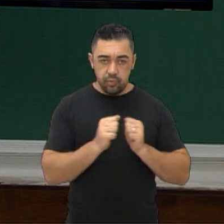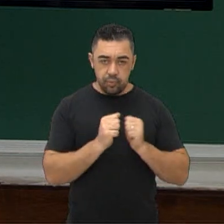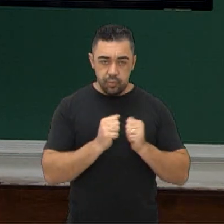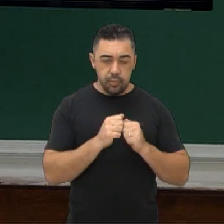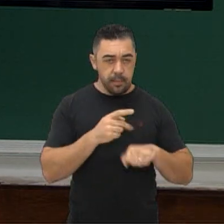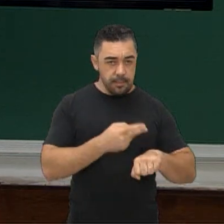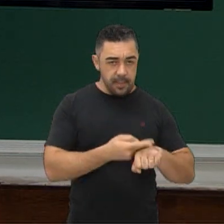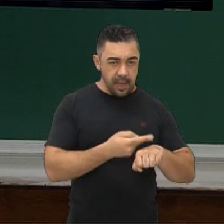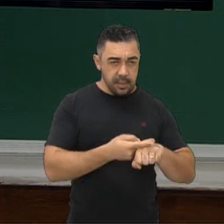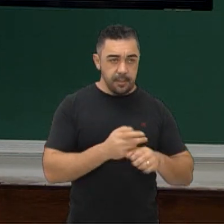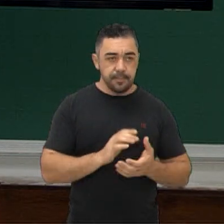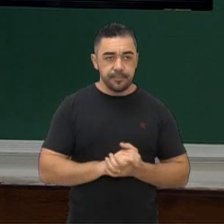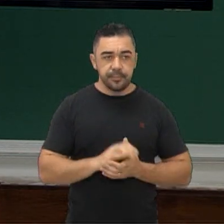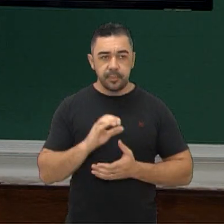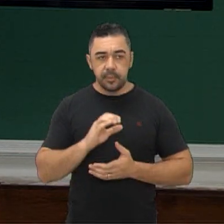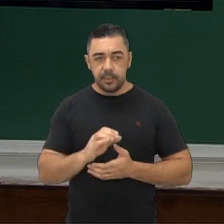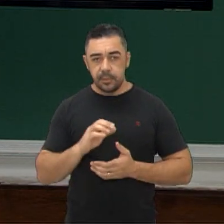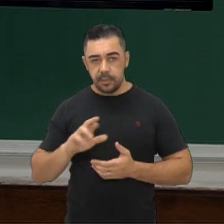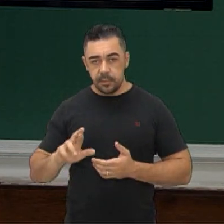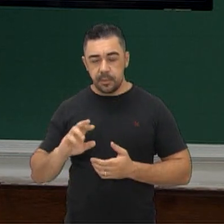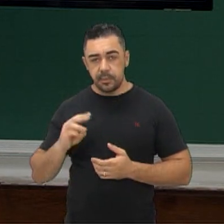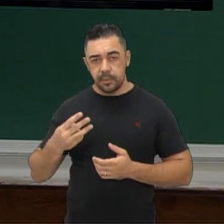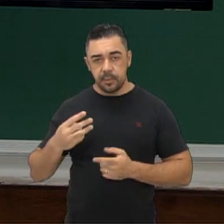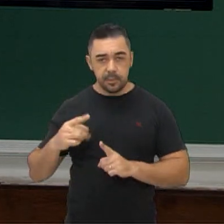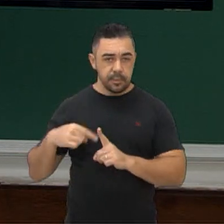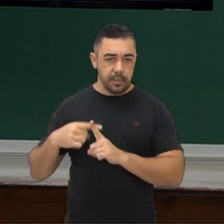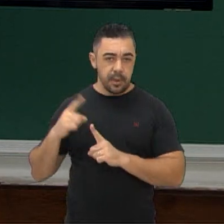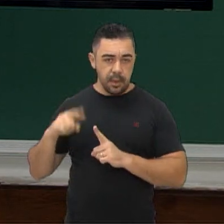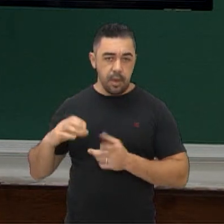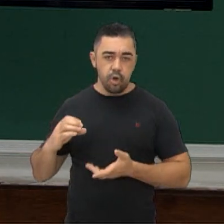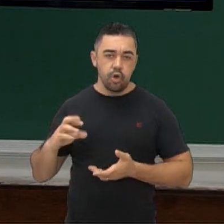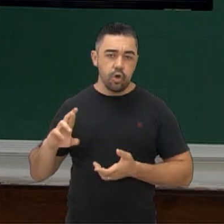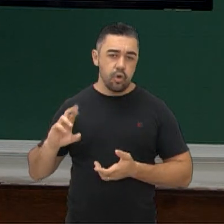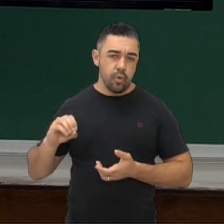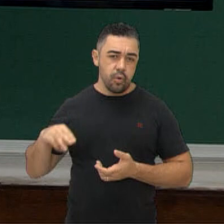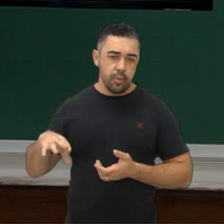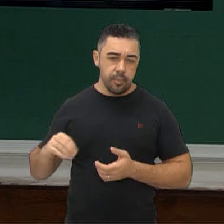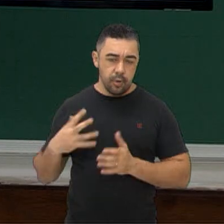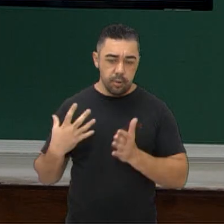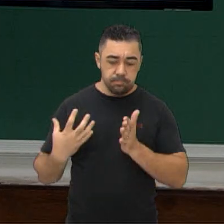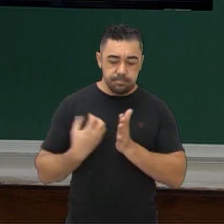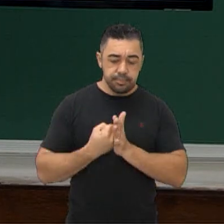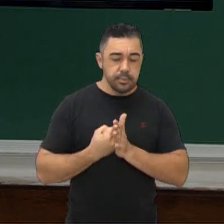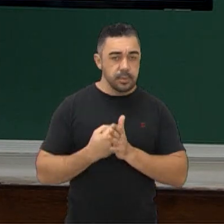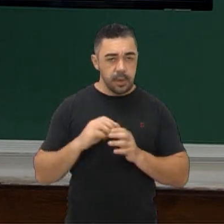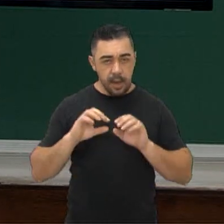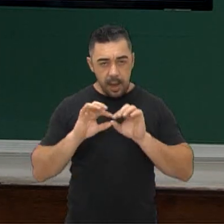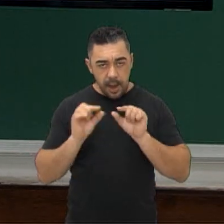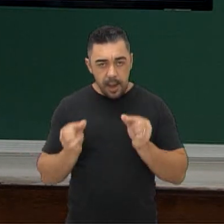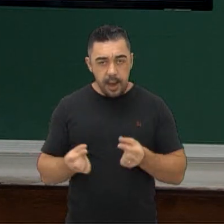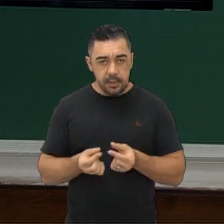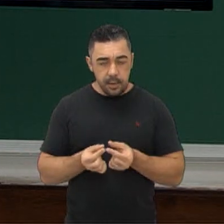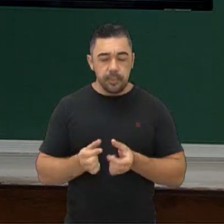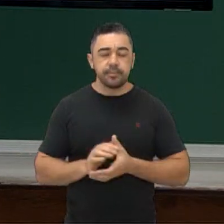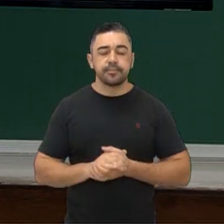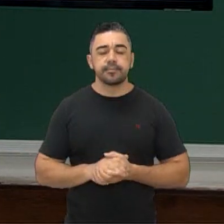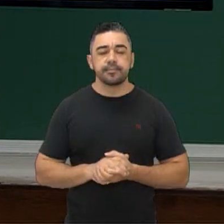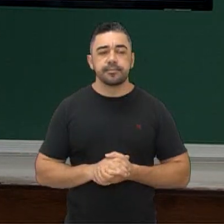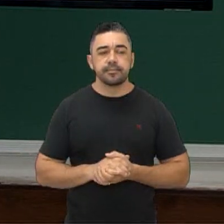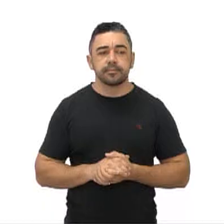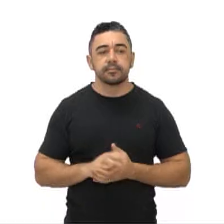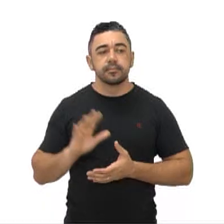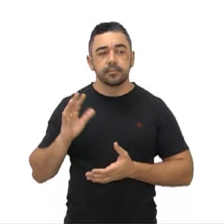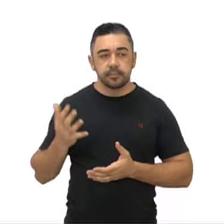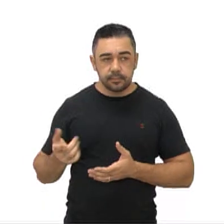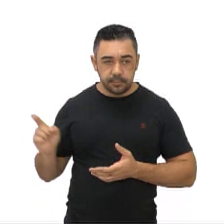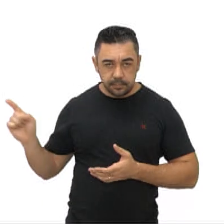de platina e o Cr3+, que é o cromo, que vai se depositar em cima do anel, certo? Então, o que vai